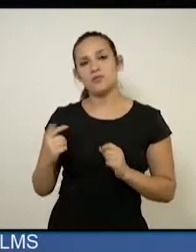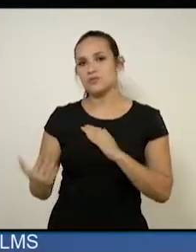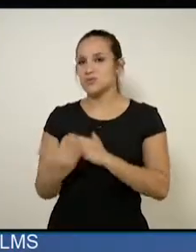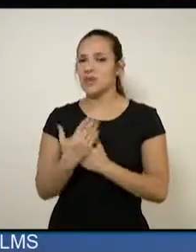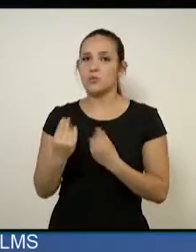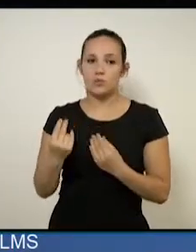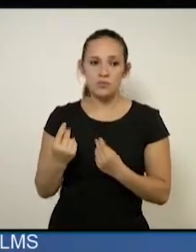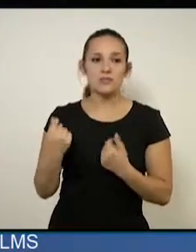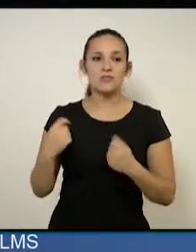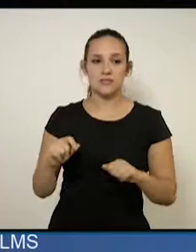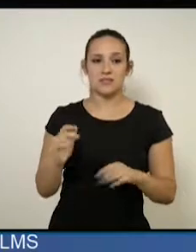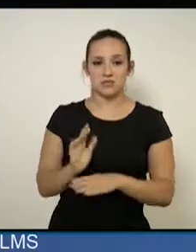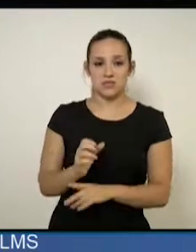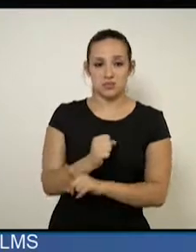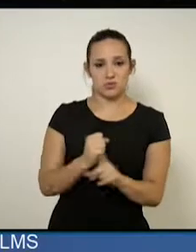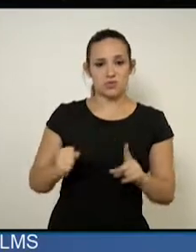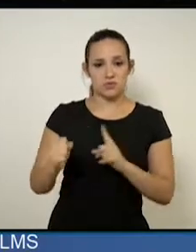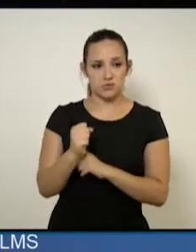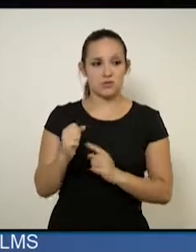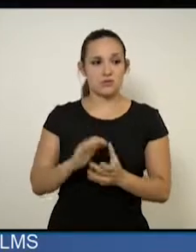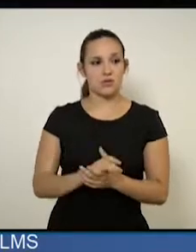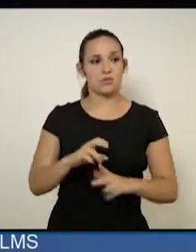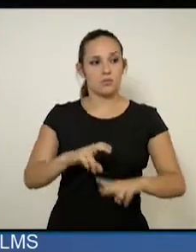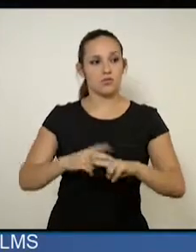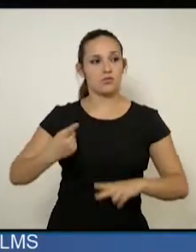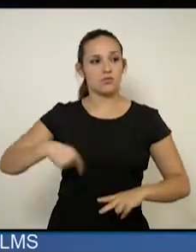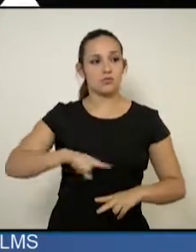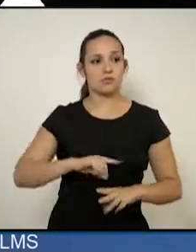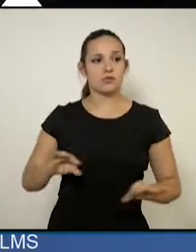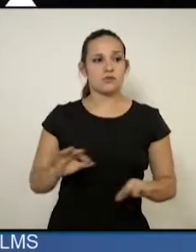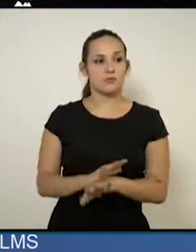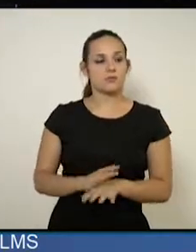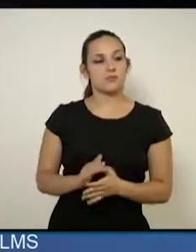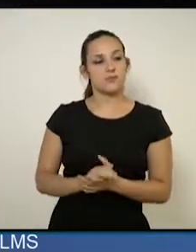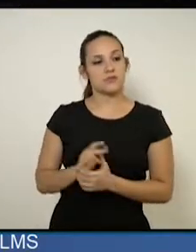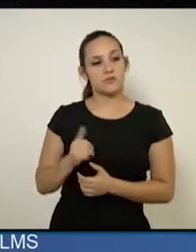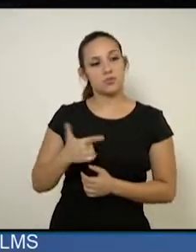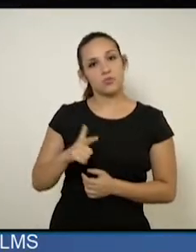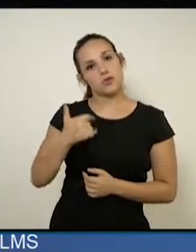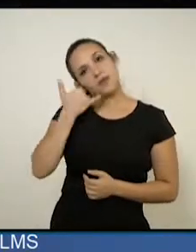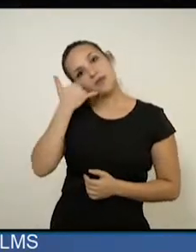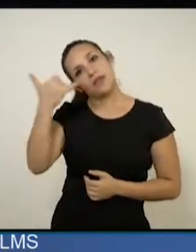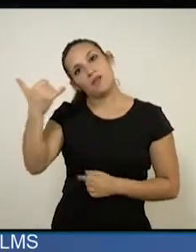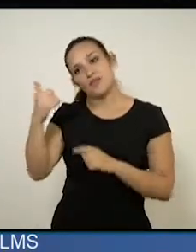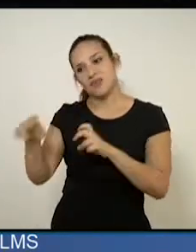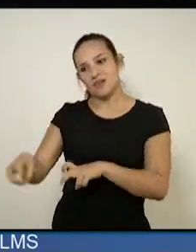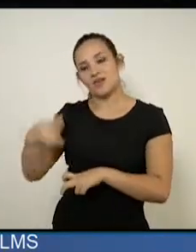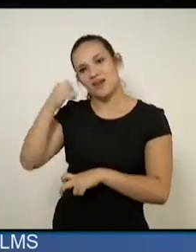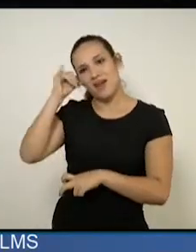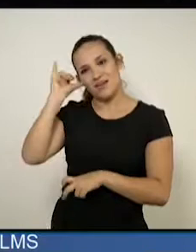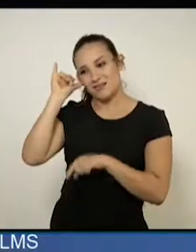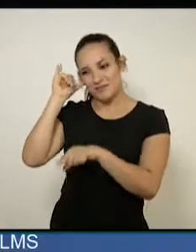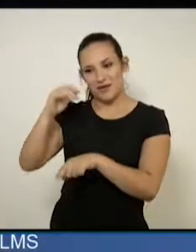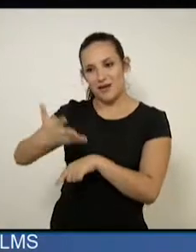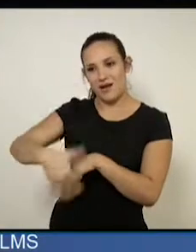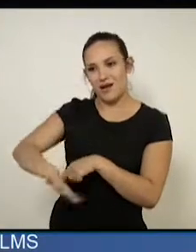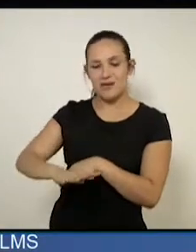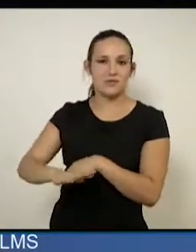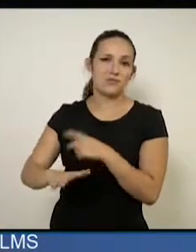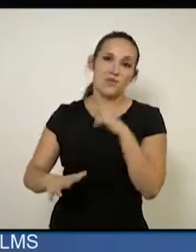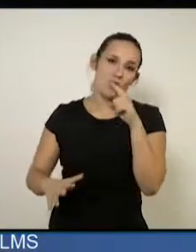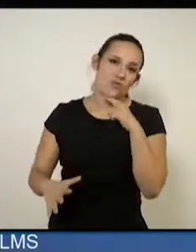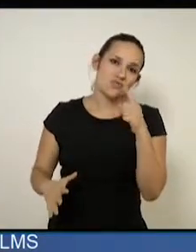retorno social. Nós, então, concluímos com isso. Sem telefone, uma pessoa na zona rural sequer consegue